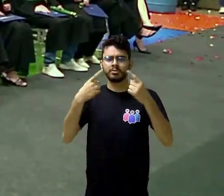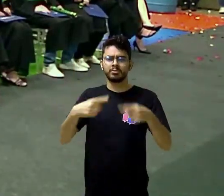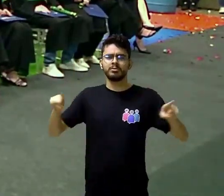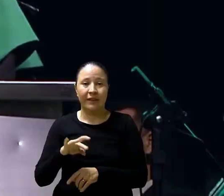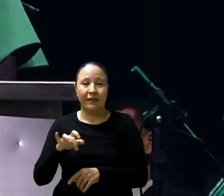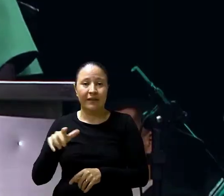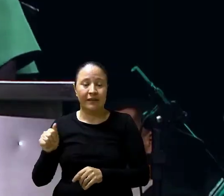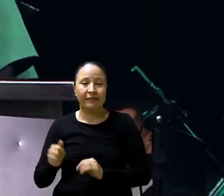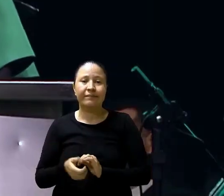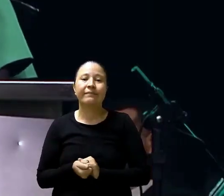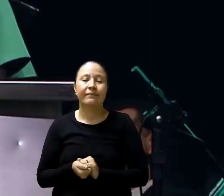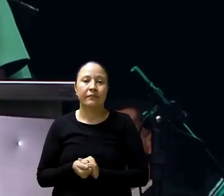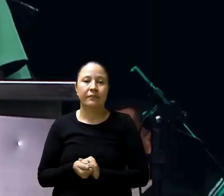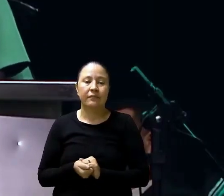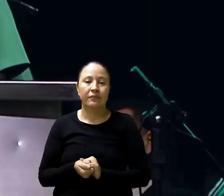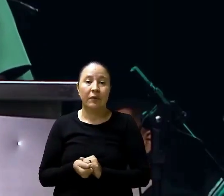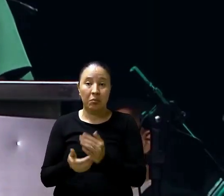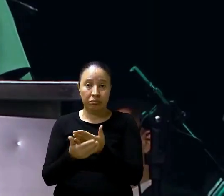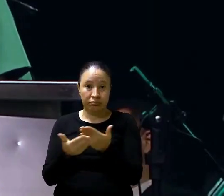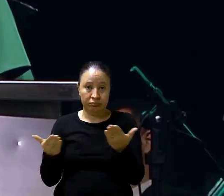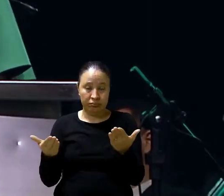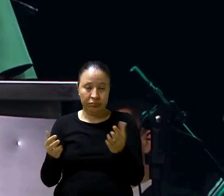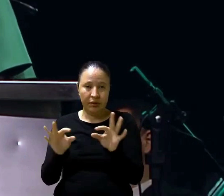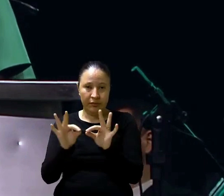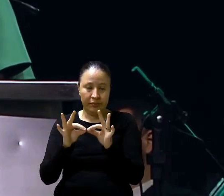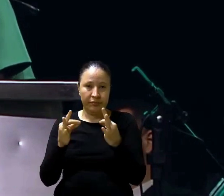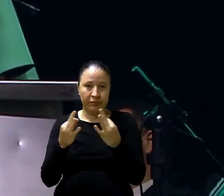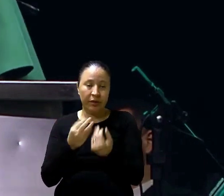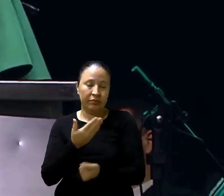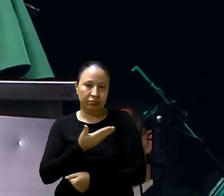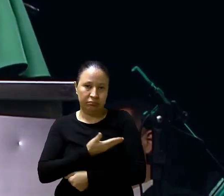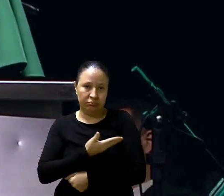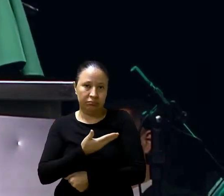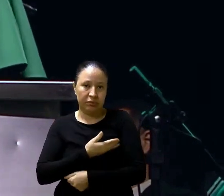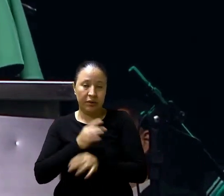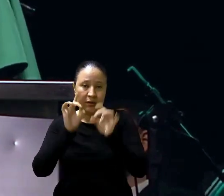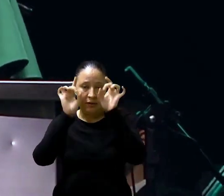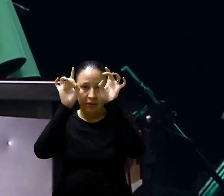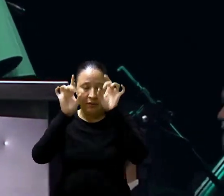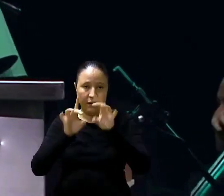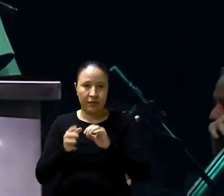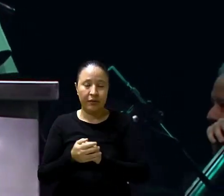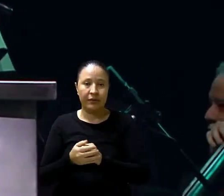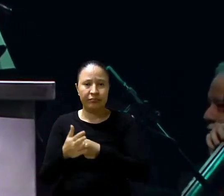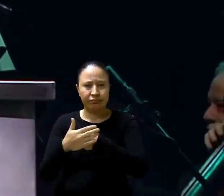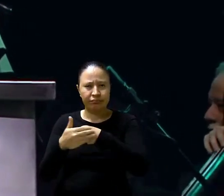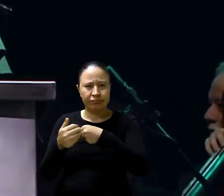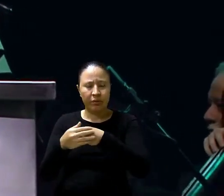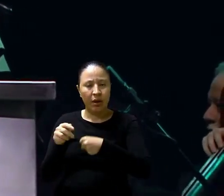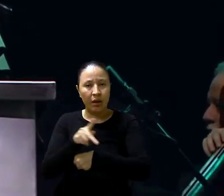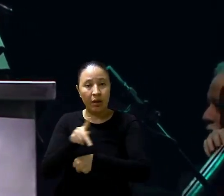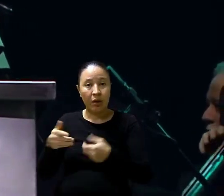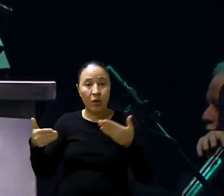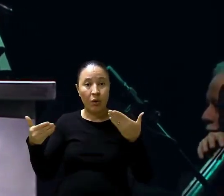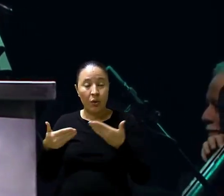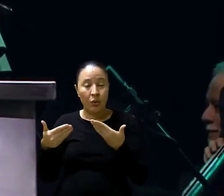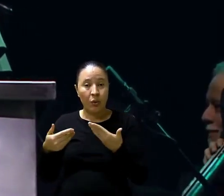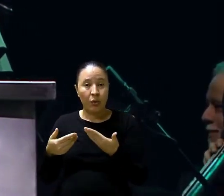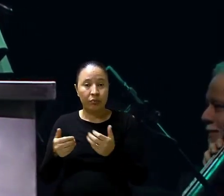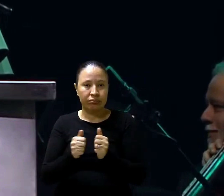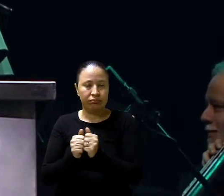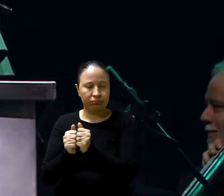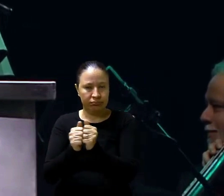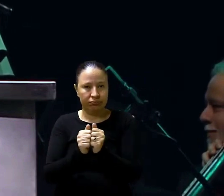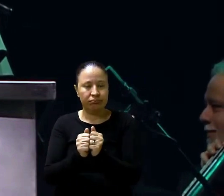vida. Prezados colegas, familiares, amigos e especialmente queridos professores, hoje estamos aqui